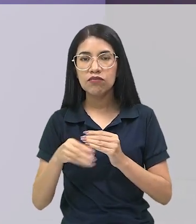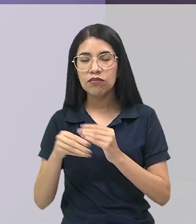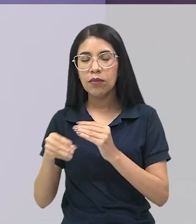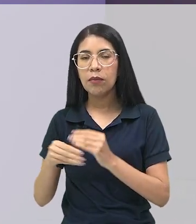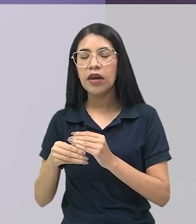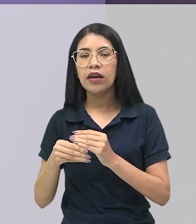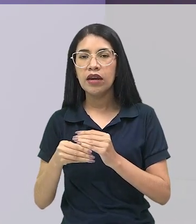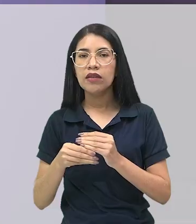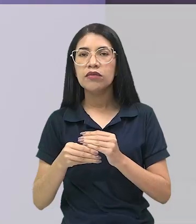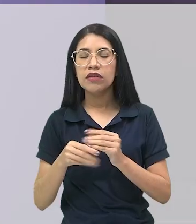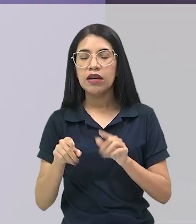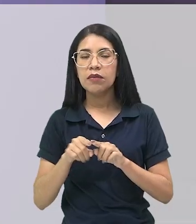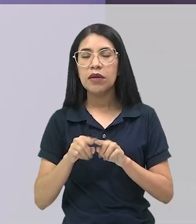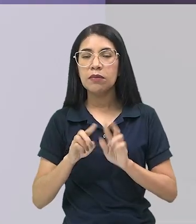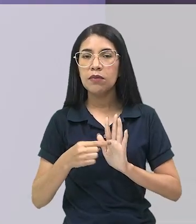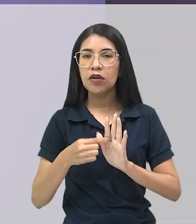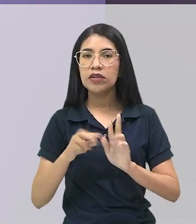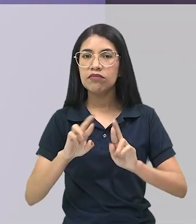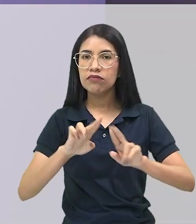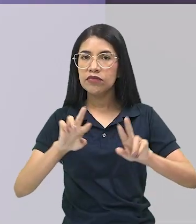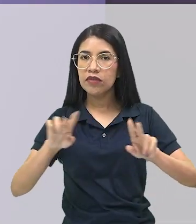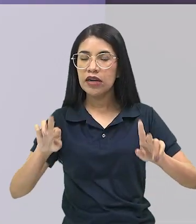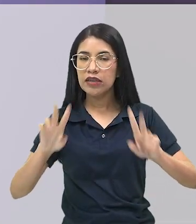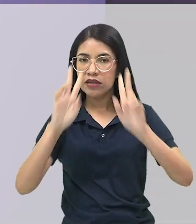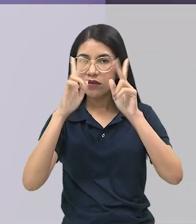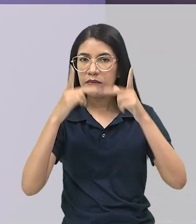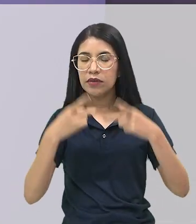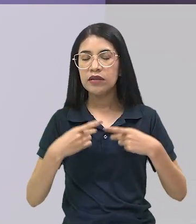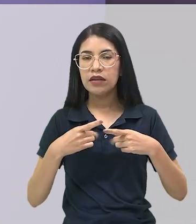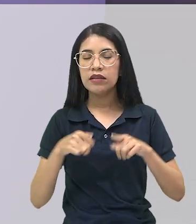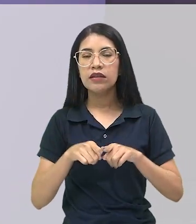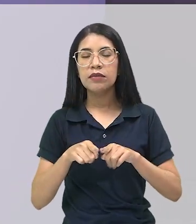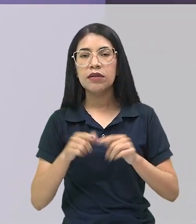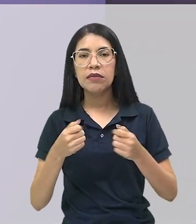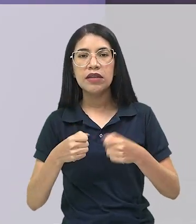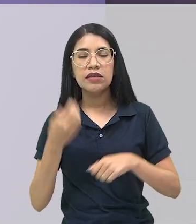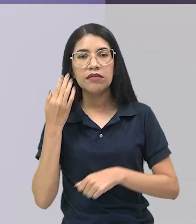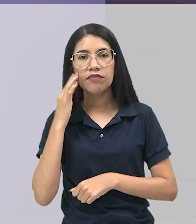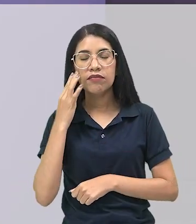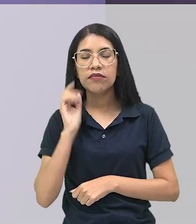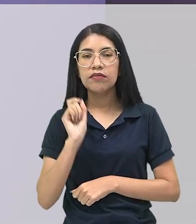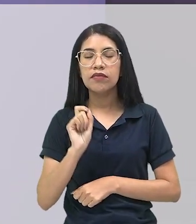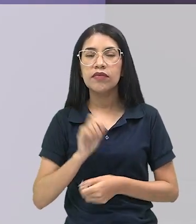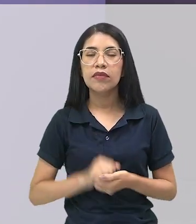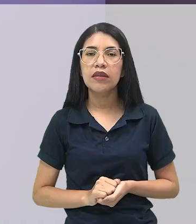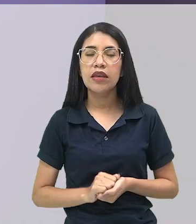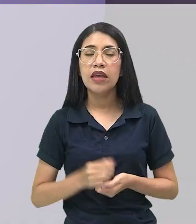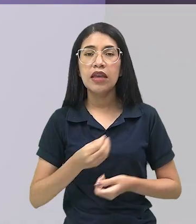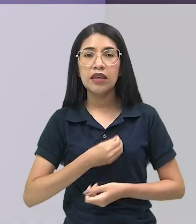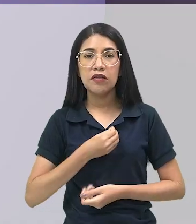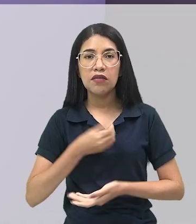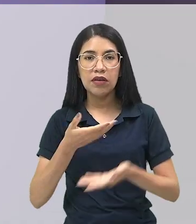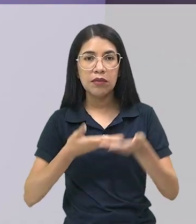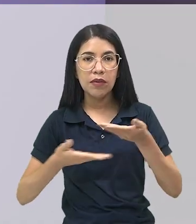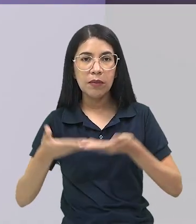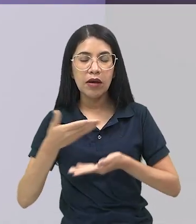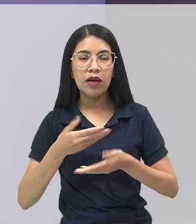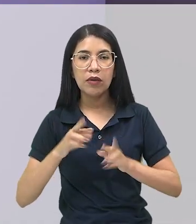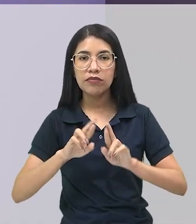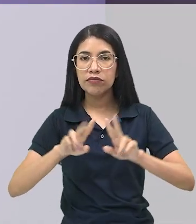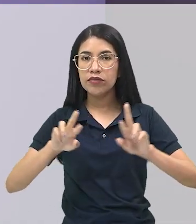enriquecimento, mostra a diversidade humana. E é preciso também nós entendermos que conviver com essas